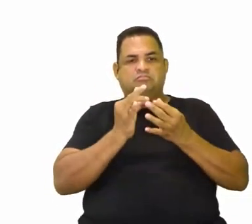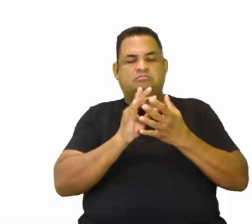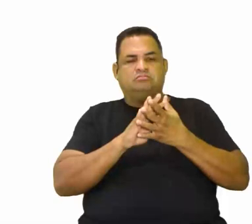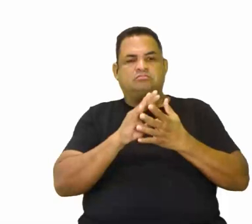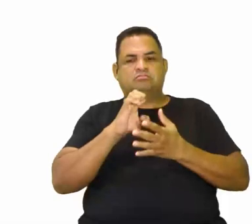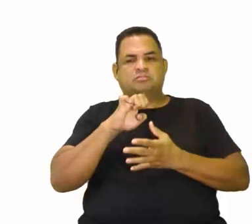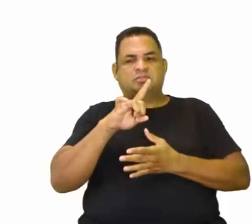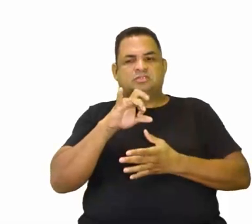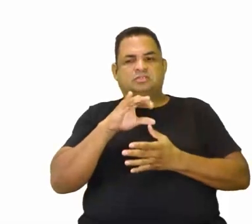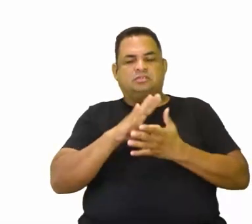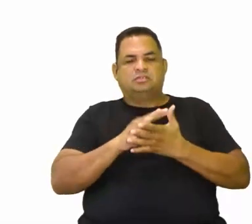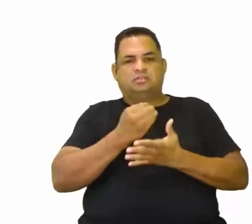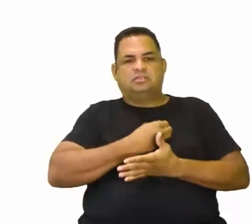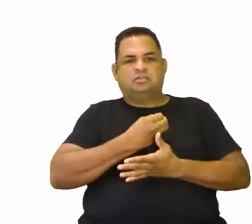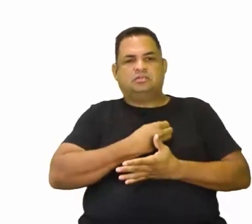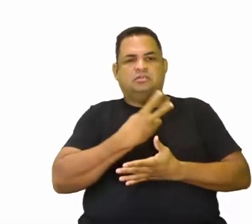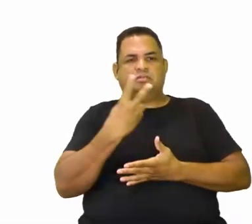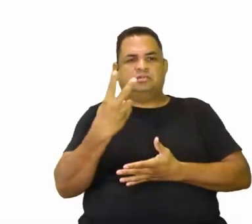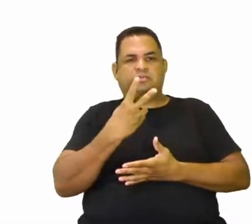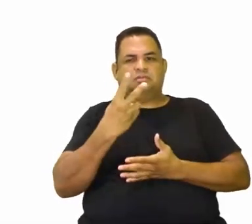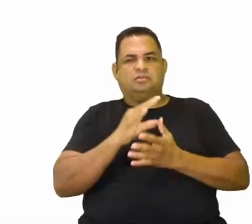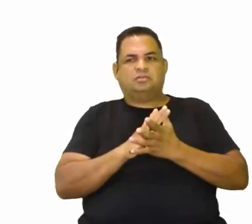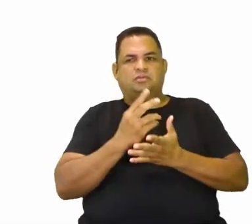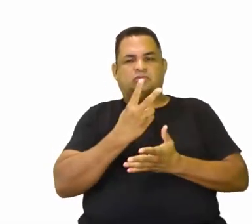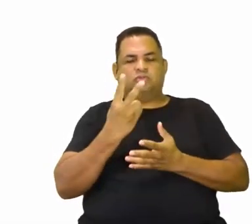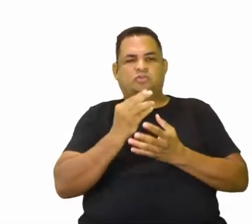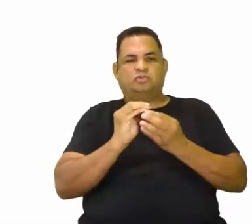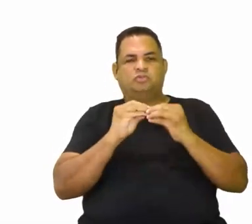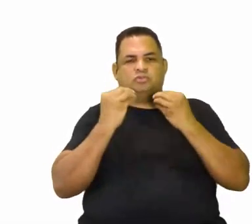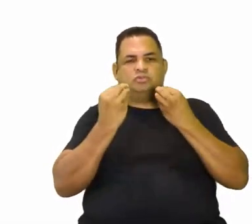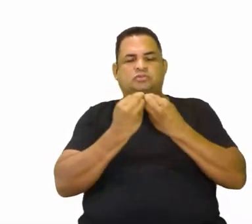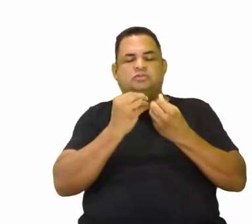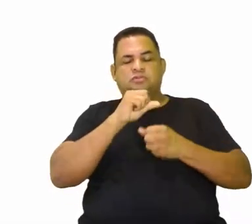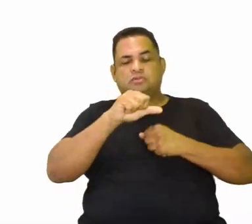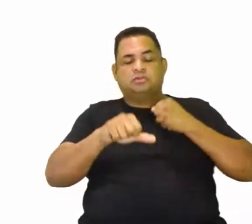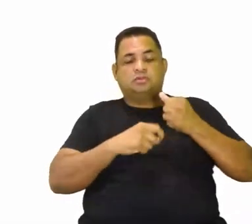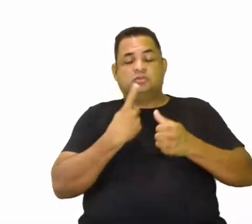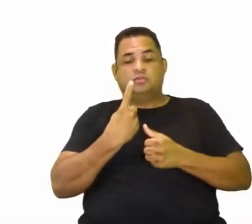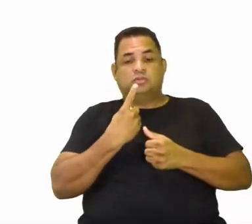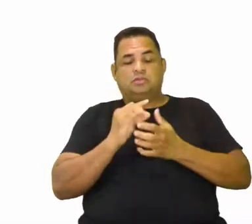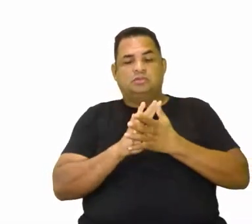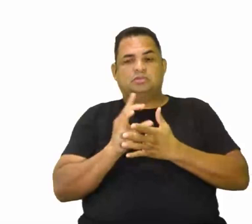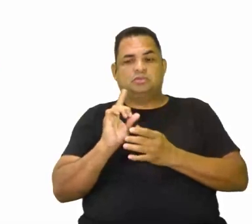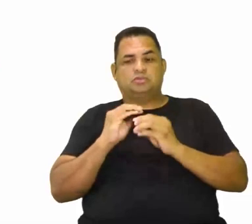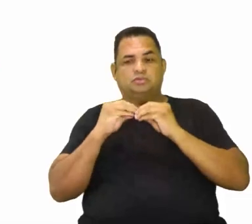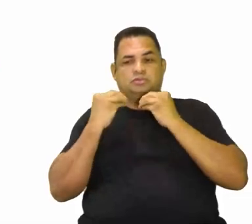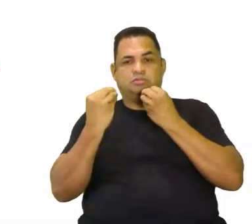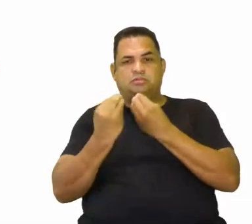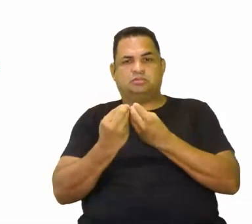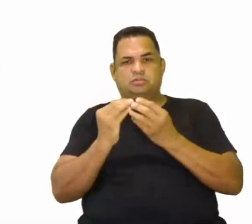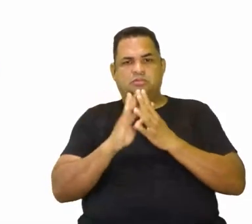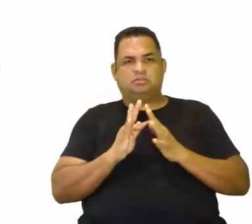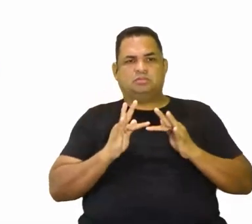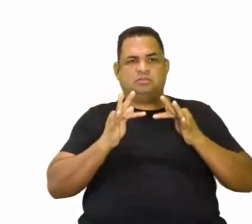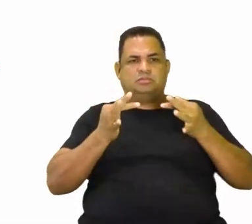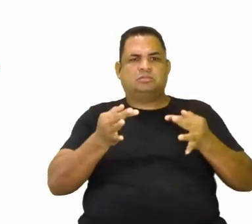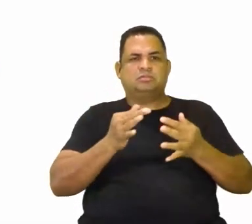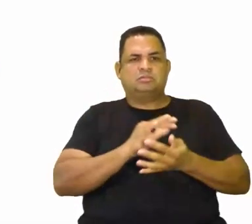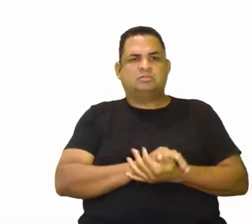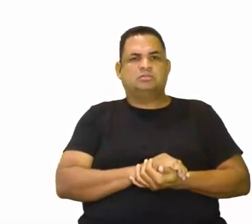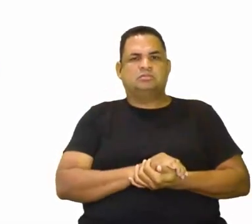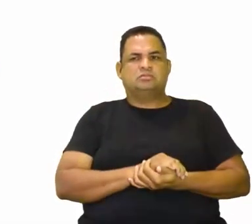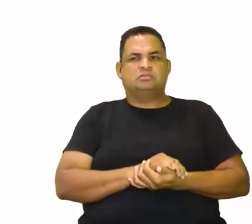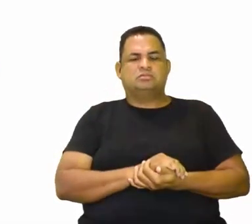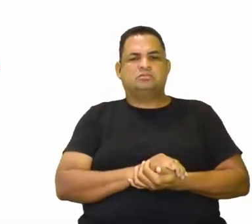a número 1. Onde duas substâncias estão formando uma única substância, não é, professora? Isso. E para fechar o conteúdo da aula